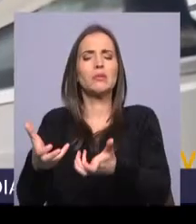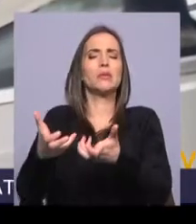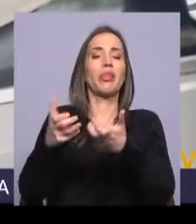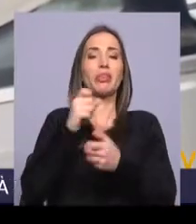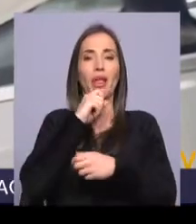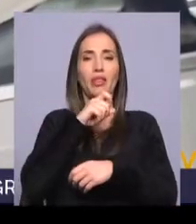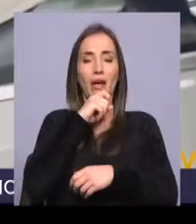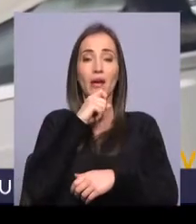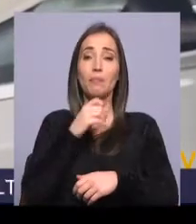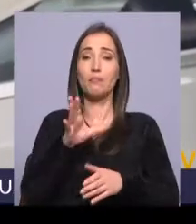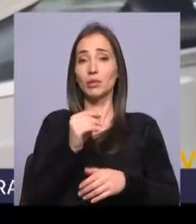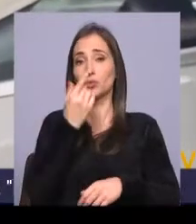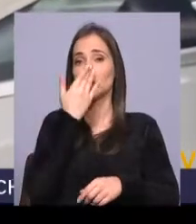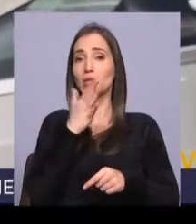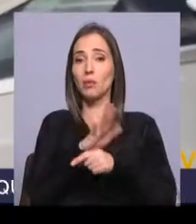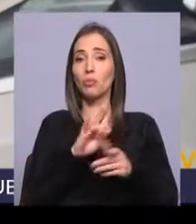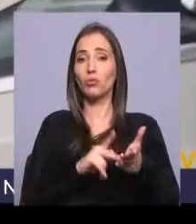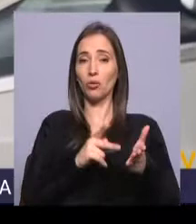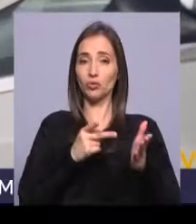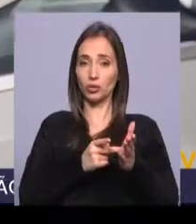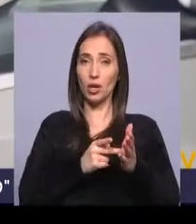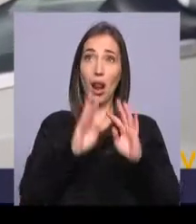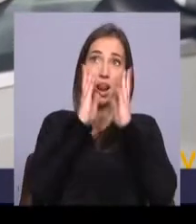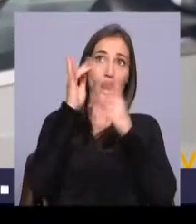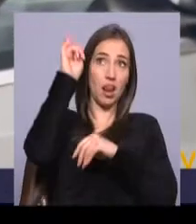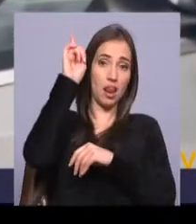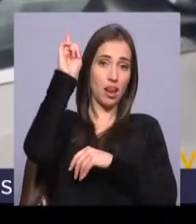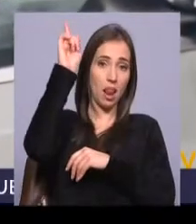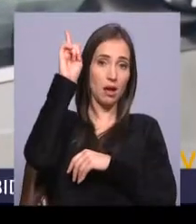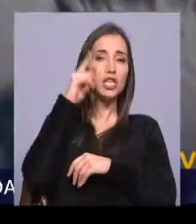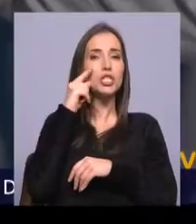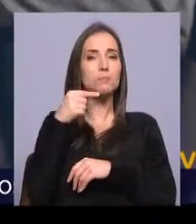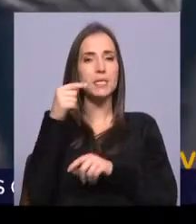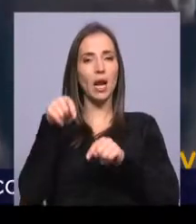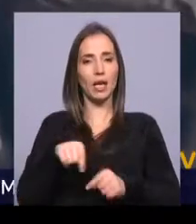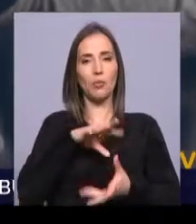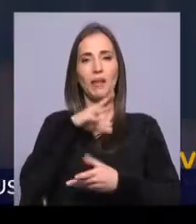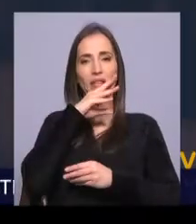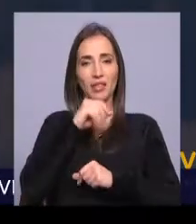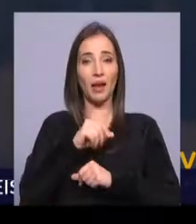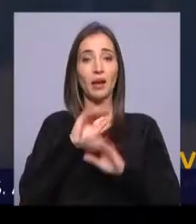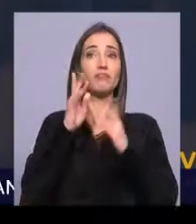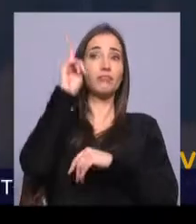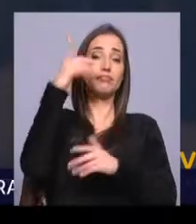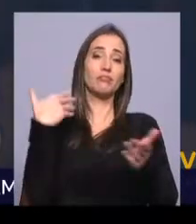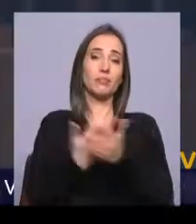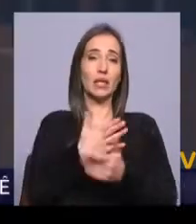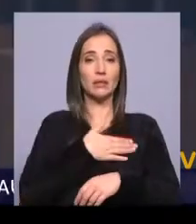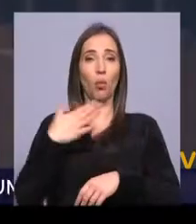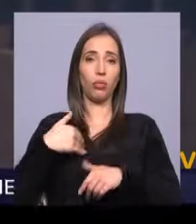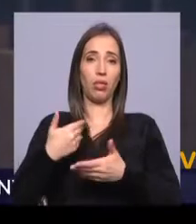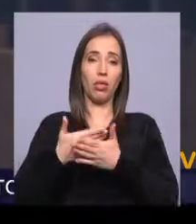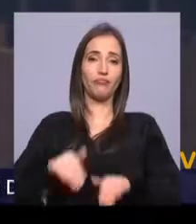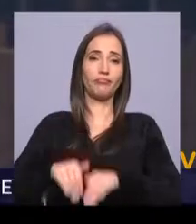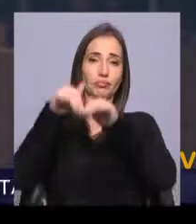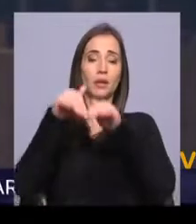mais um daqueles exemplos de uma tecnologia espacial que é especial aqui na Terra. Ir ao espaço dá saúde e faz crescer. É verdade, mais uma